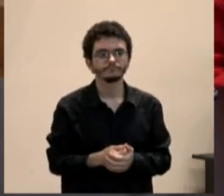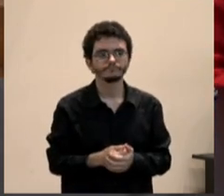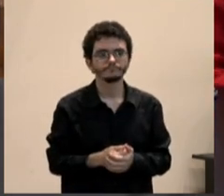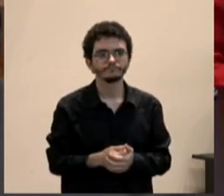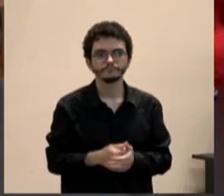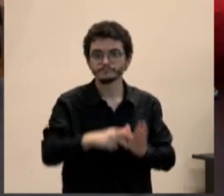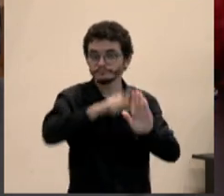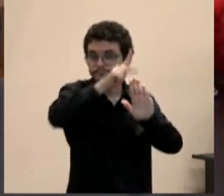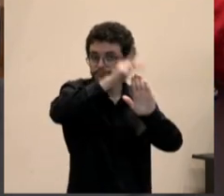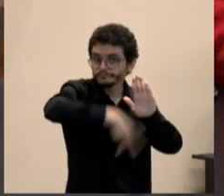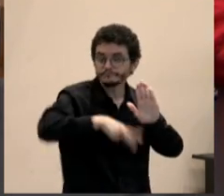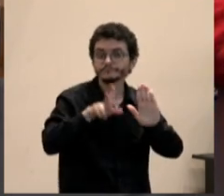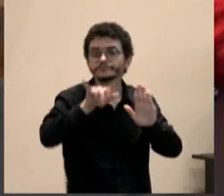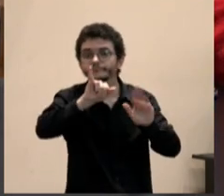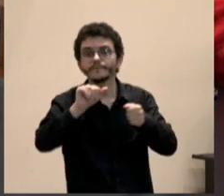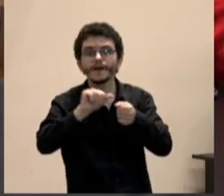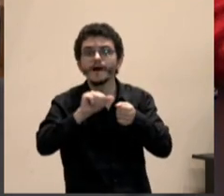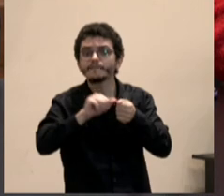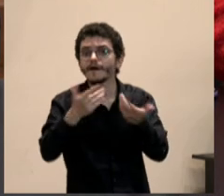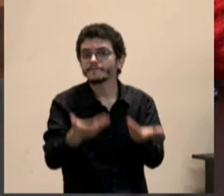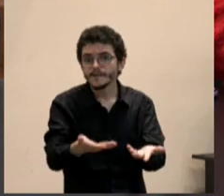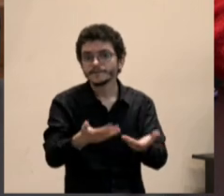dos projetos que vai desenvolver.